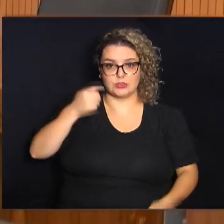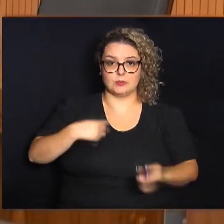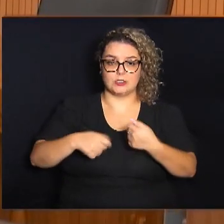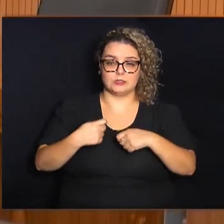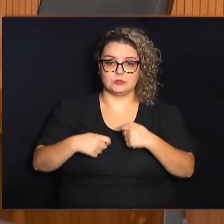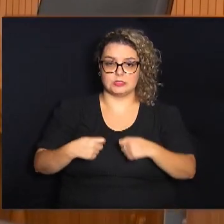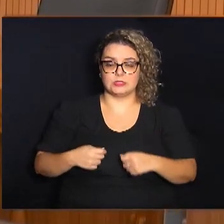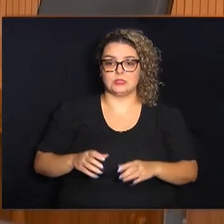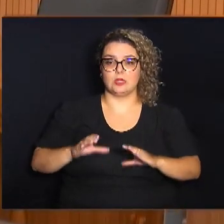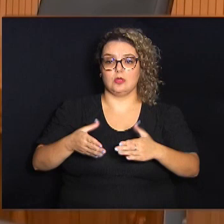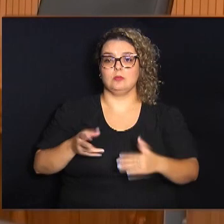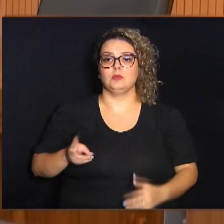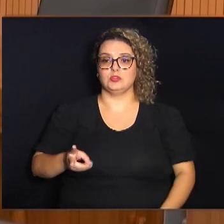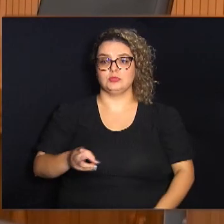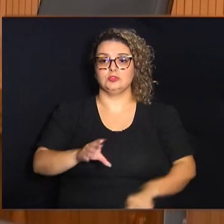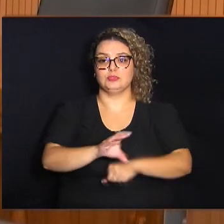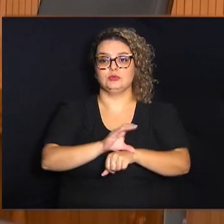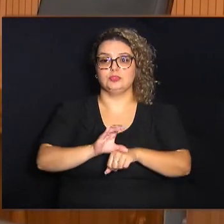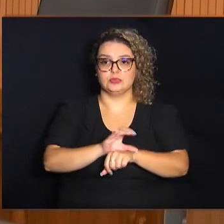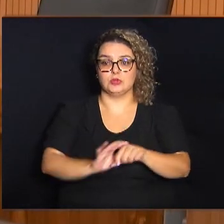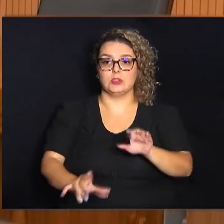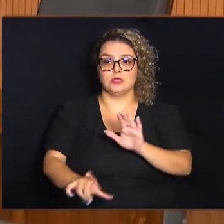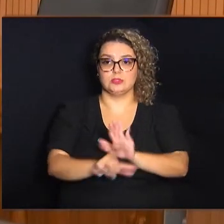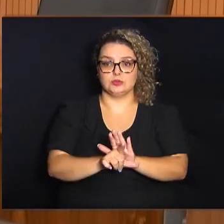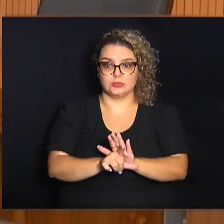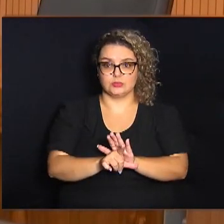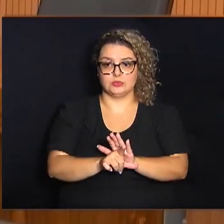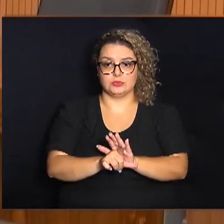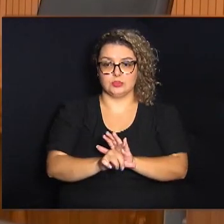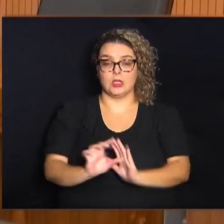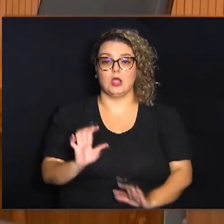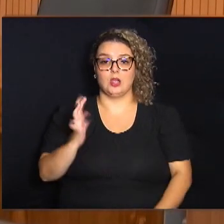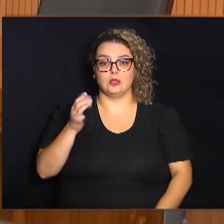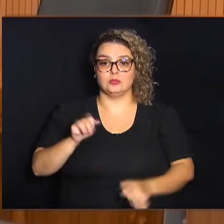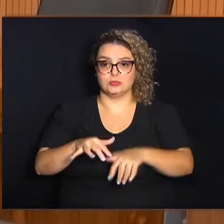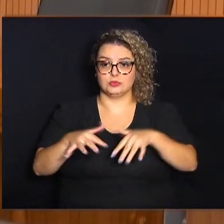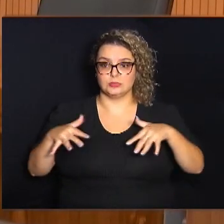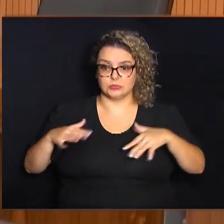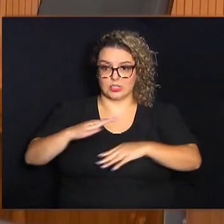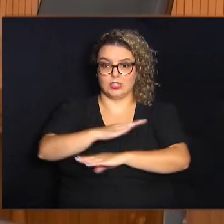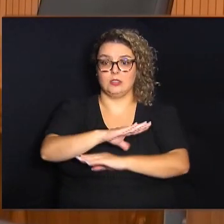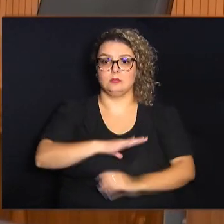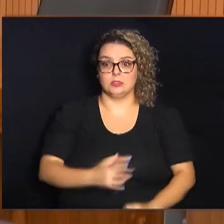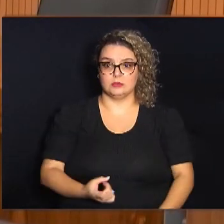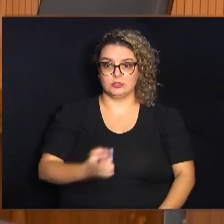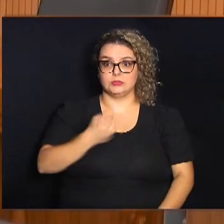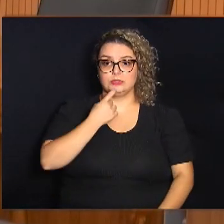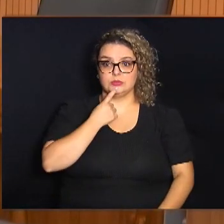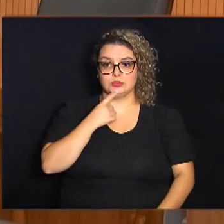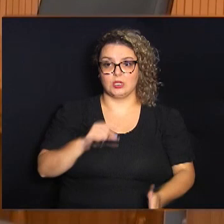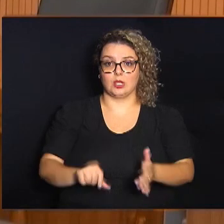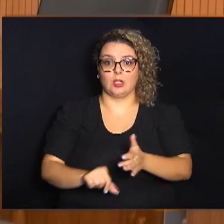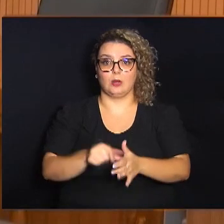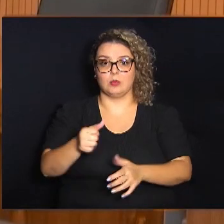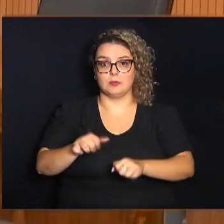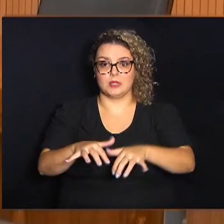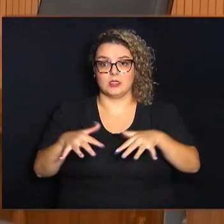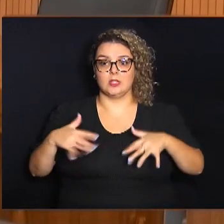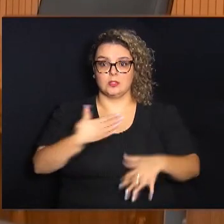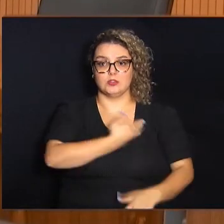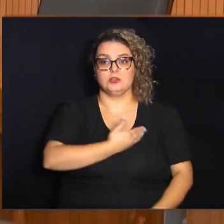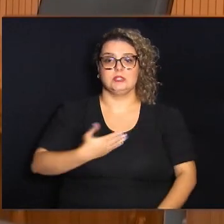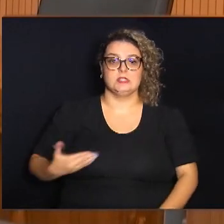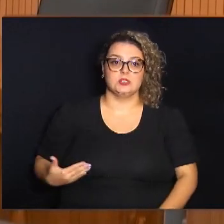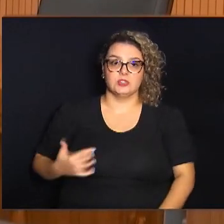Comissão Permanente de Constituição e Legalidade, aconteceu no plenário da Câmara Municipal a primeira audiência pública